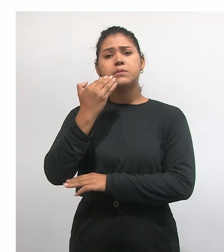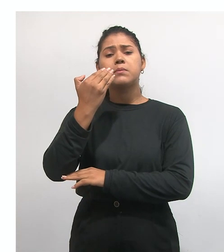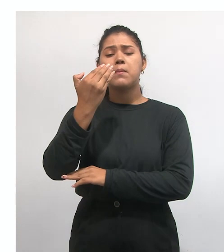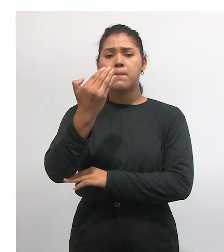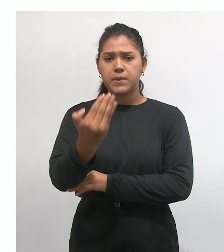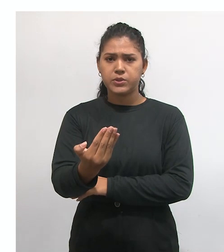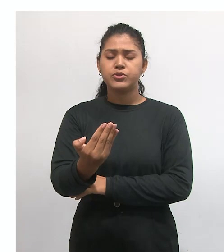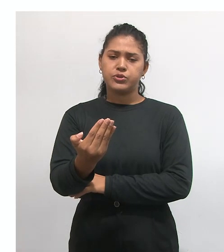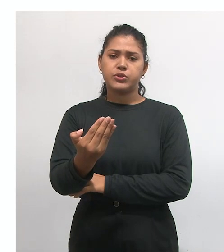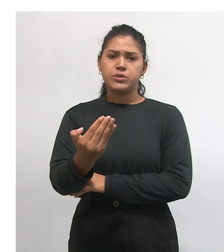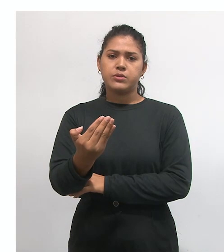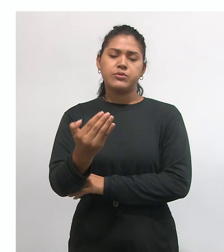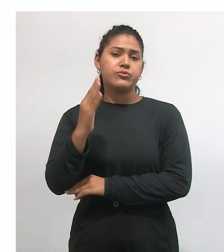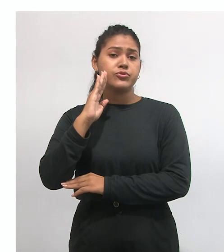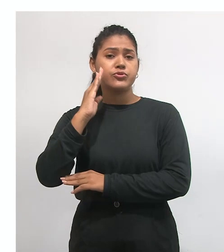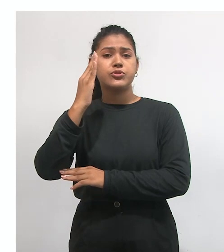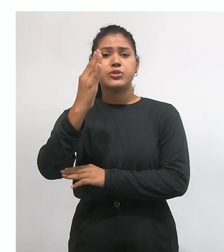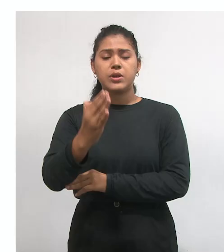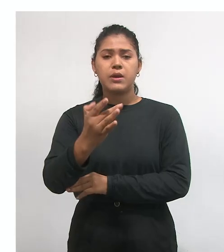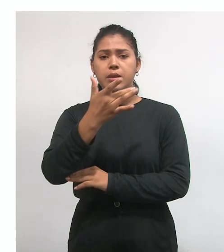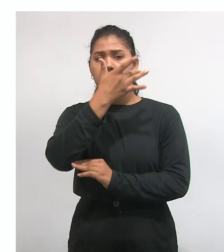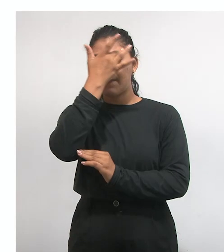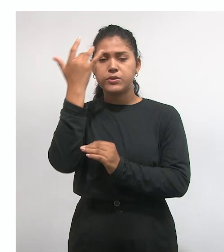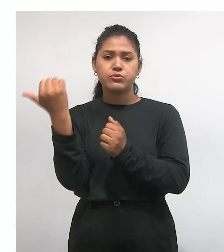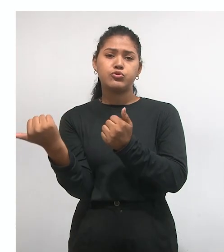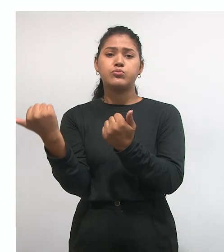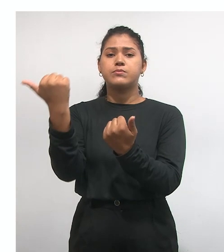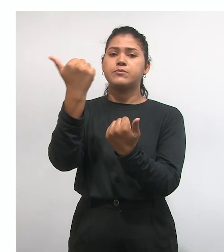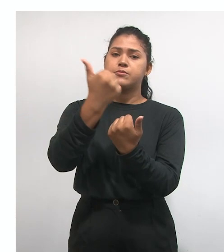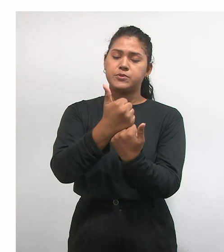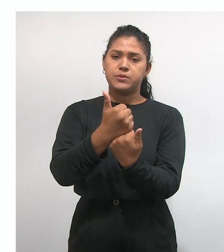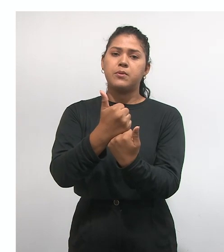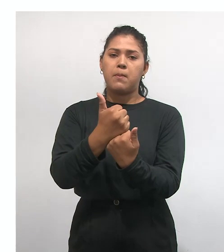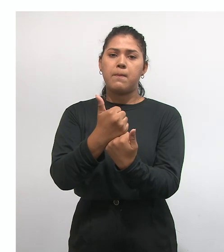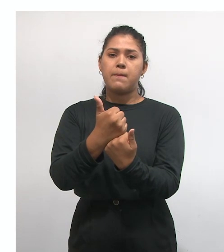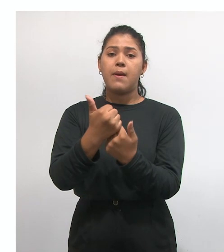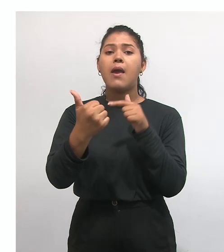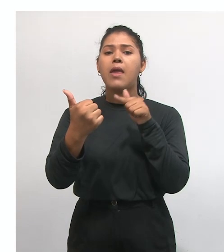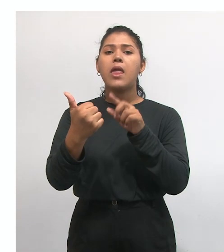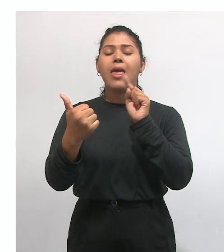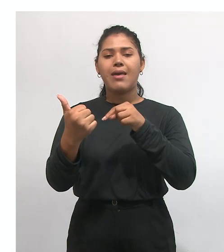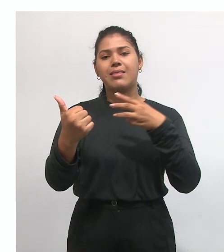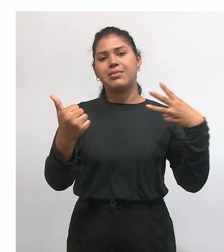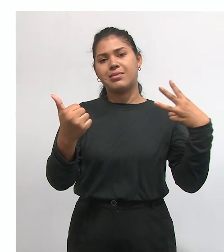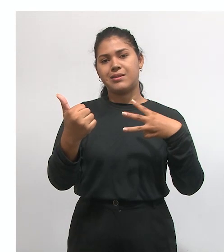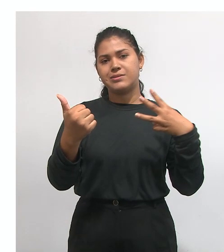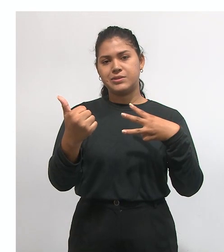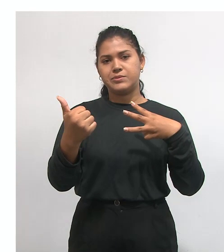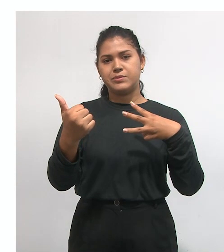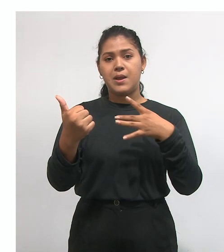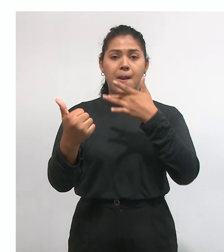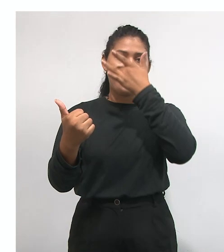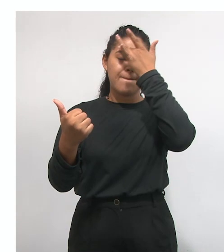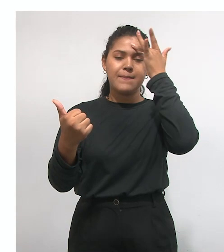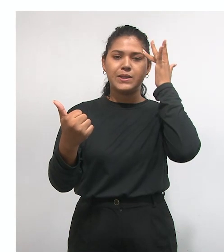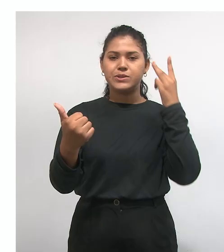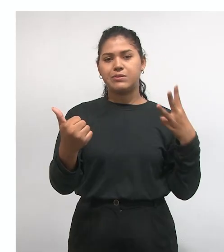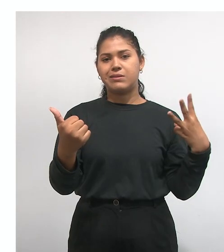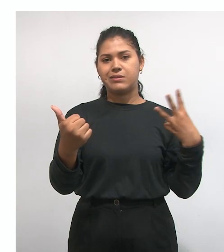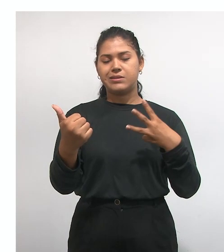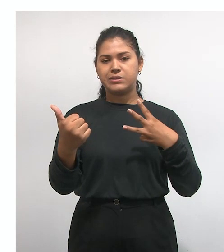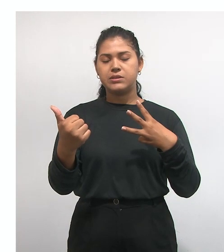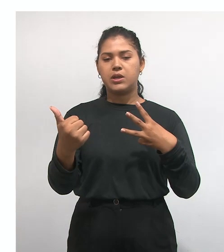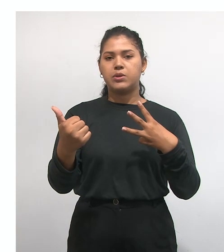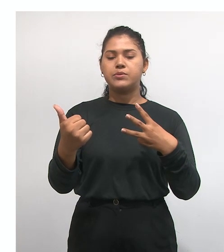primeiro cobrar você para depois cobrar outra pessoa, ele pode ir diretamente em qual dos responsáveis ele achar que é